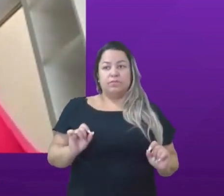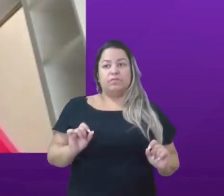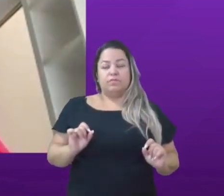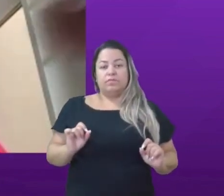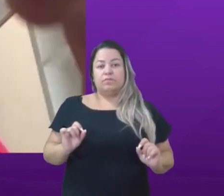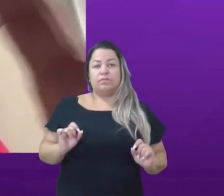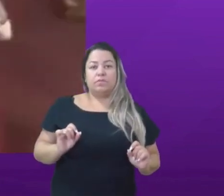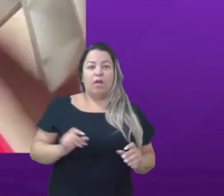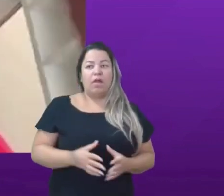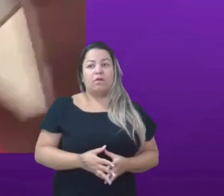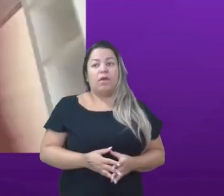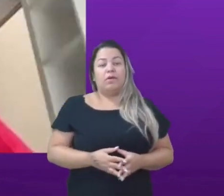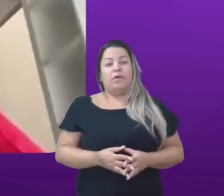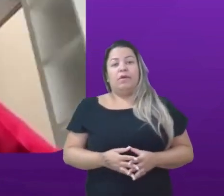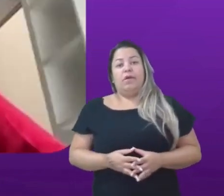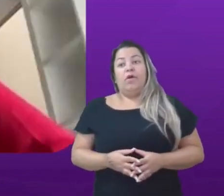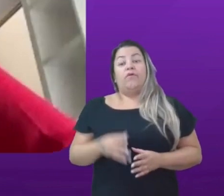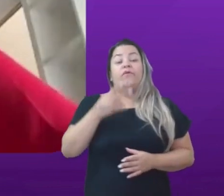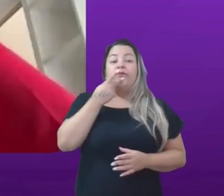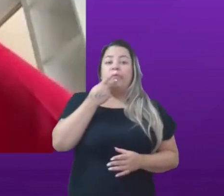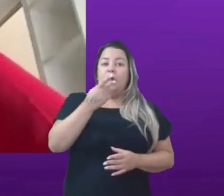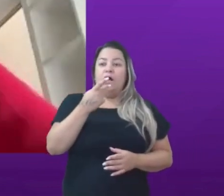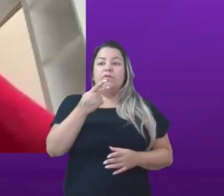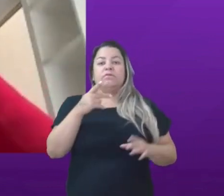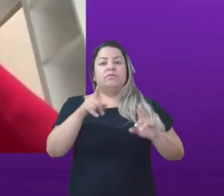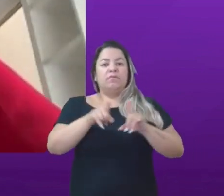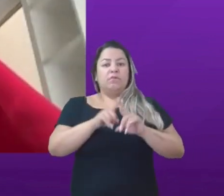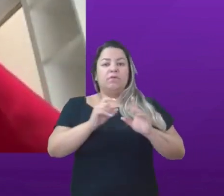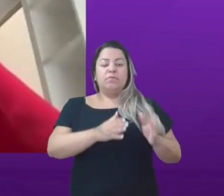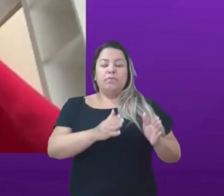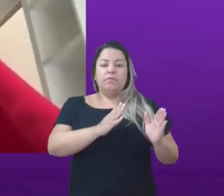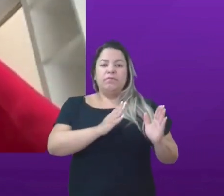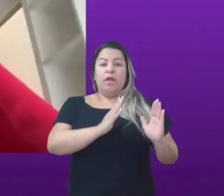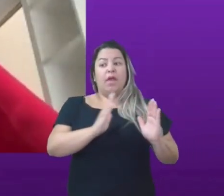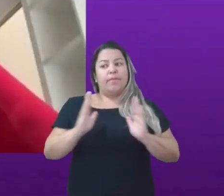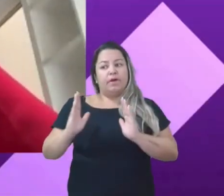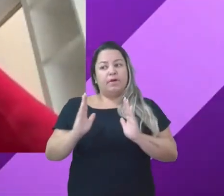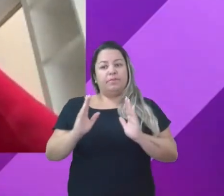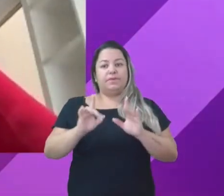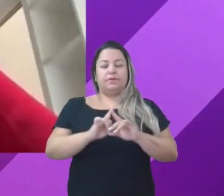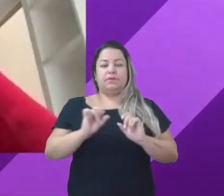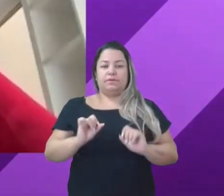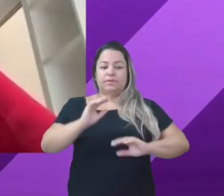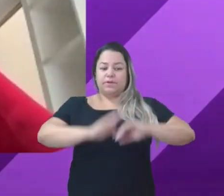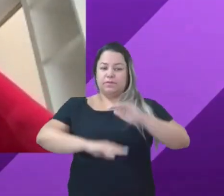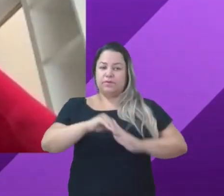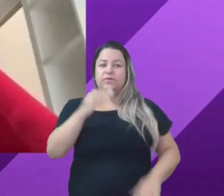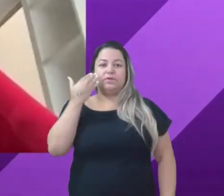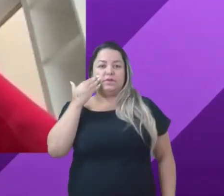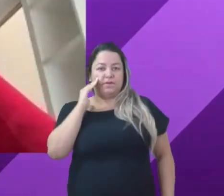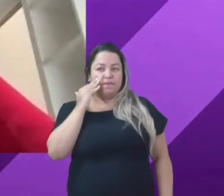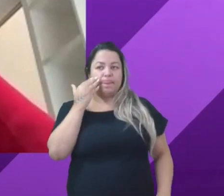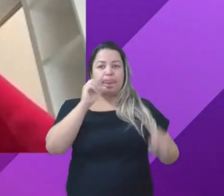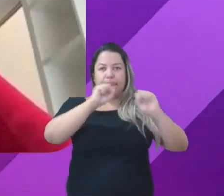E eu vou pontuar esses pilares, né, da agricultura familiar de forma prática para que vocês possam